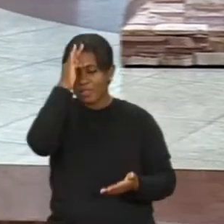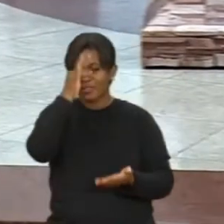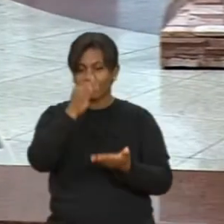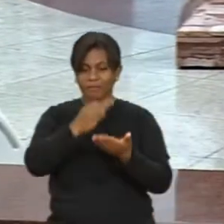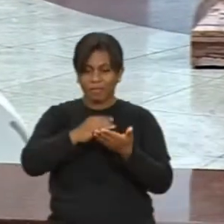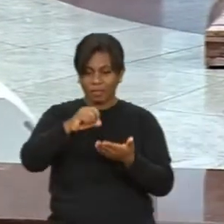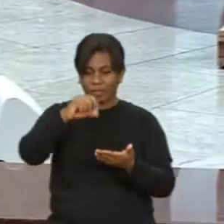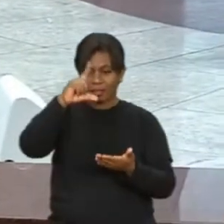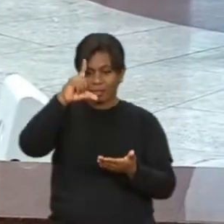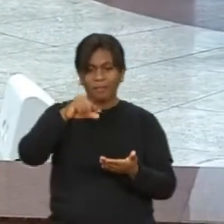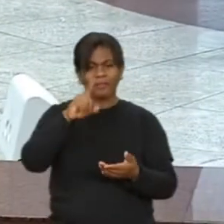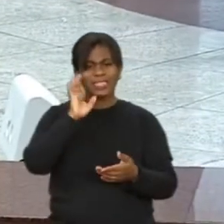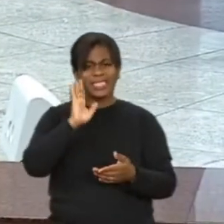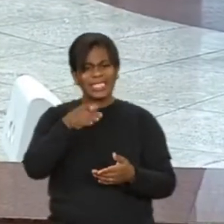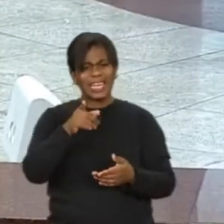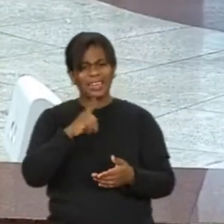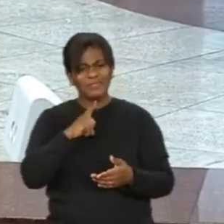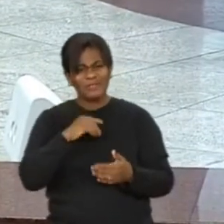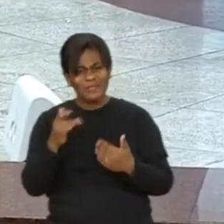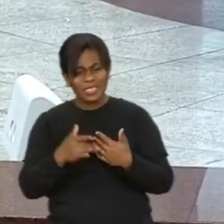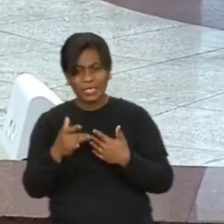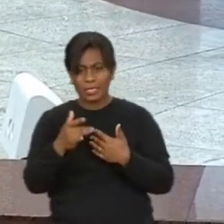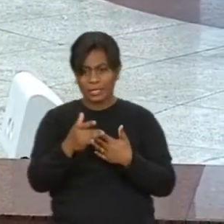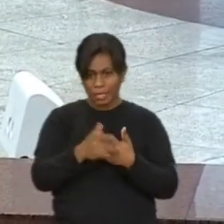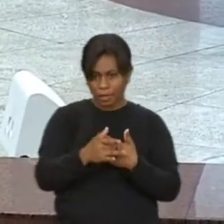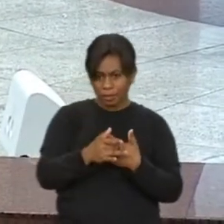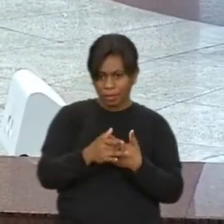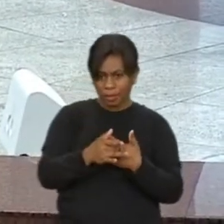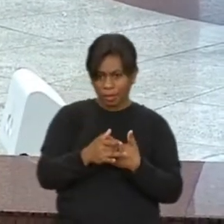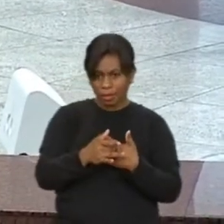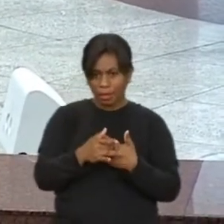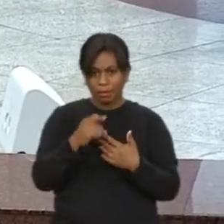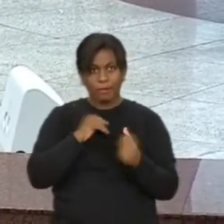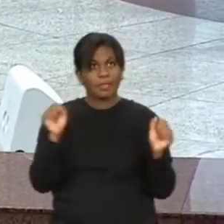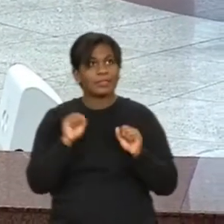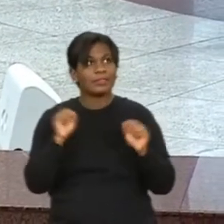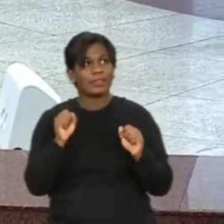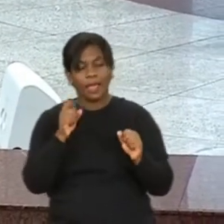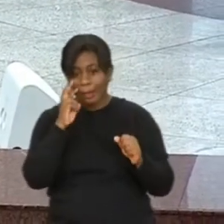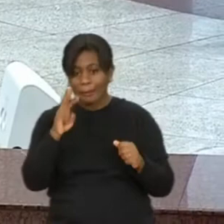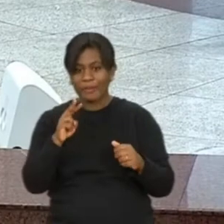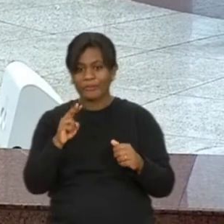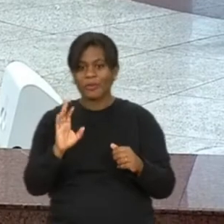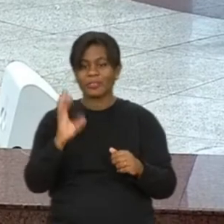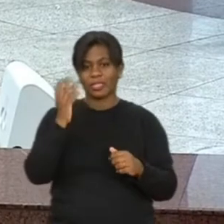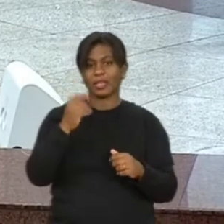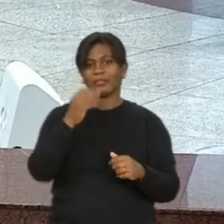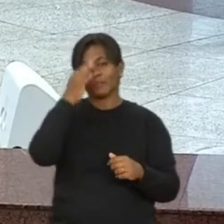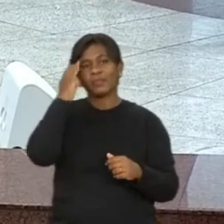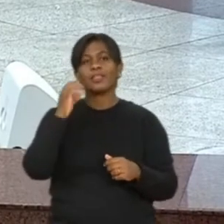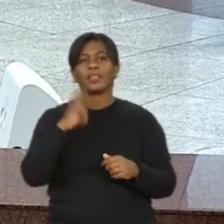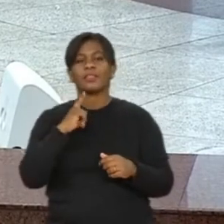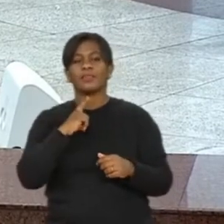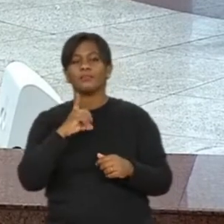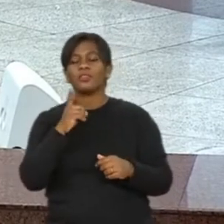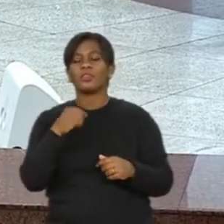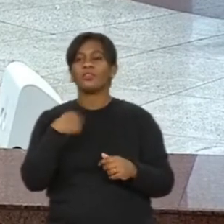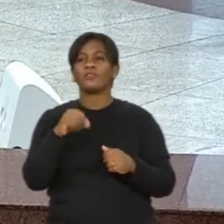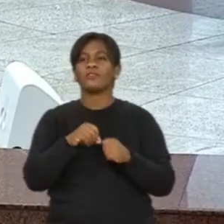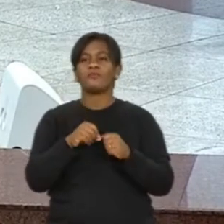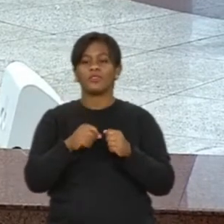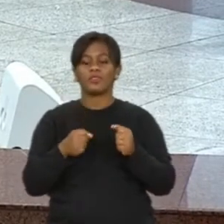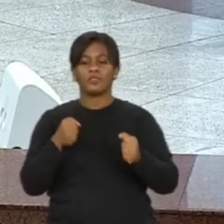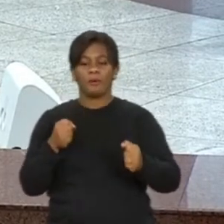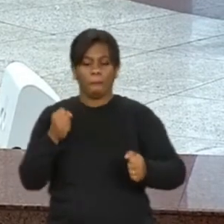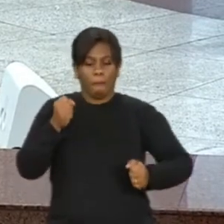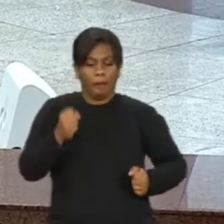eu fico doido para ver o resultado. Quando o médico, você faz o exame do coração, né? Uma vez eu fiz aquele da esteira, perguntei para o médico,